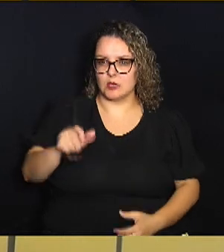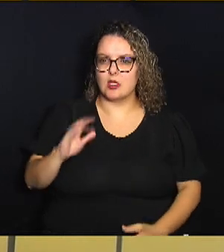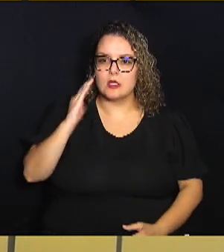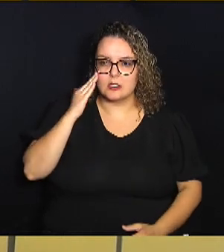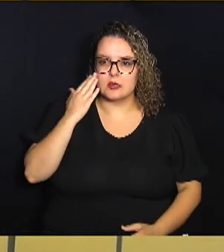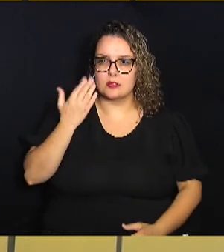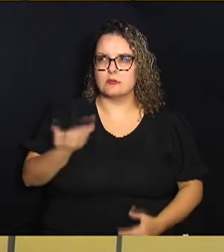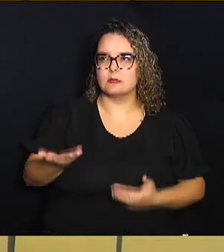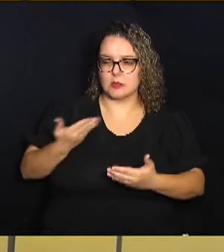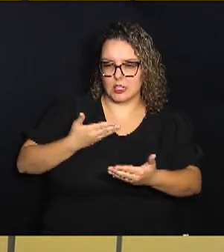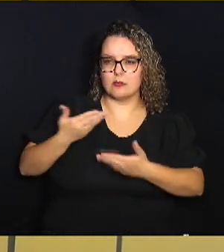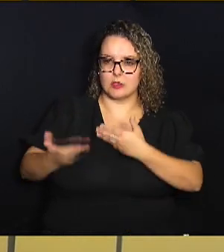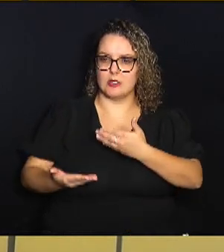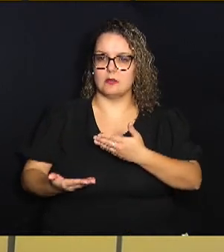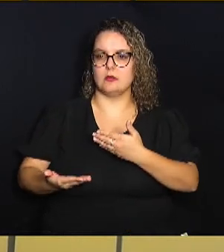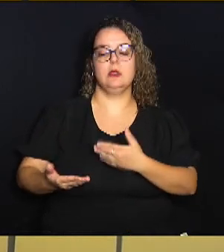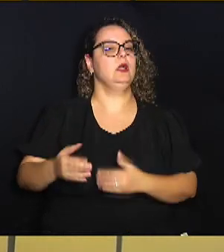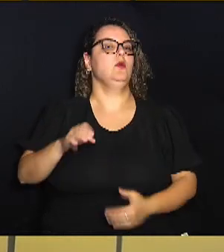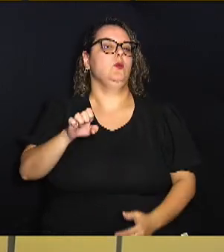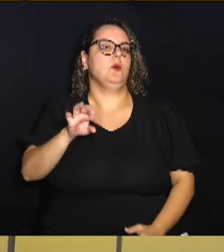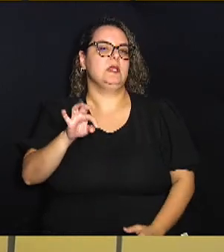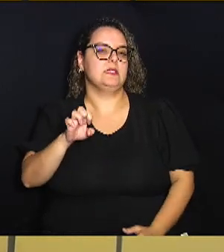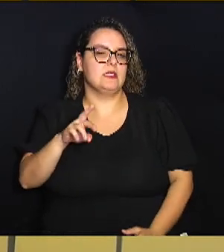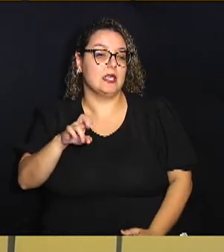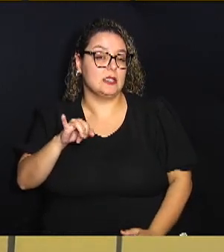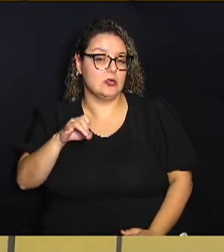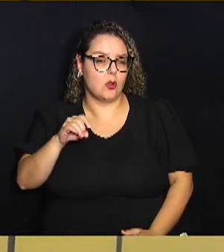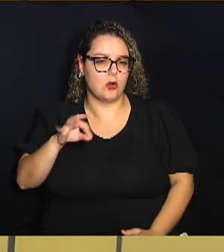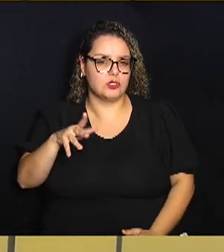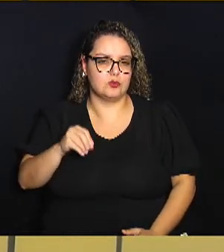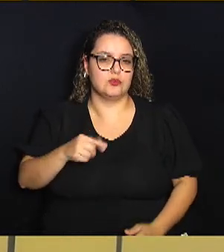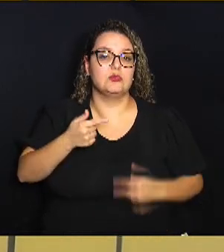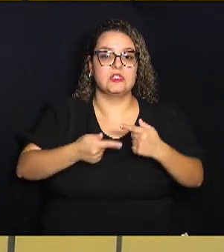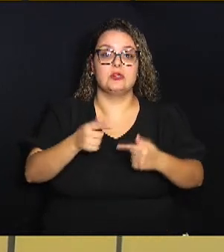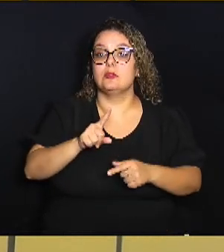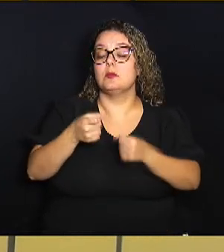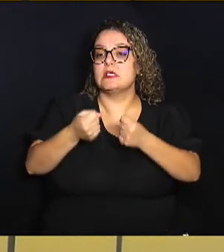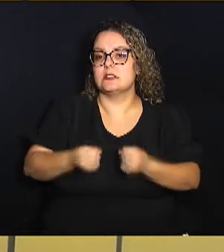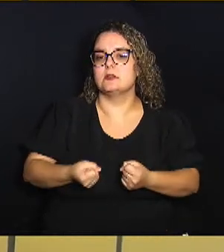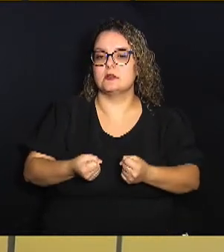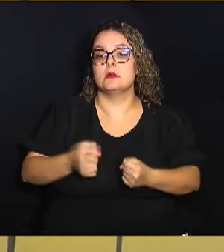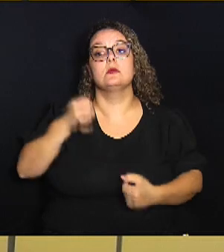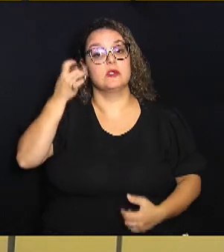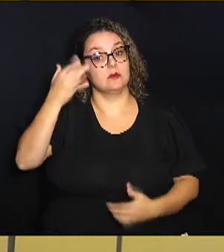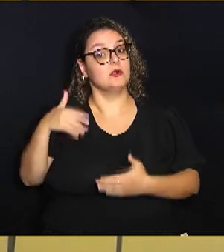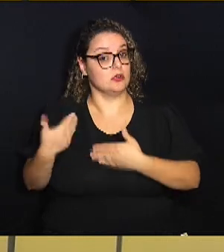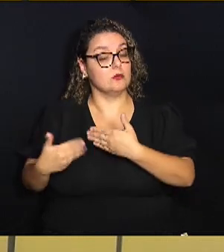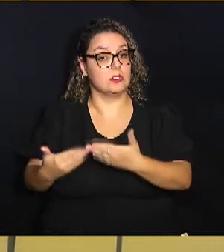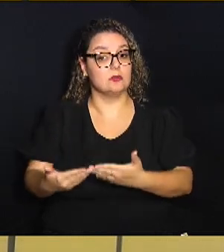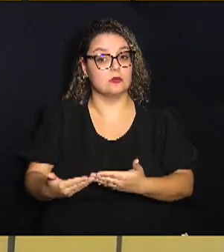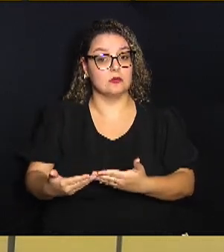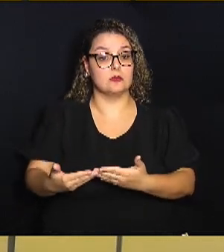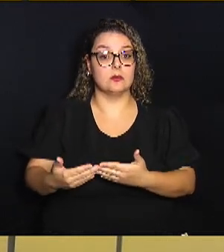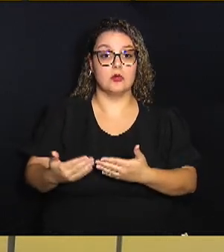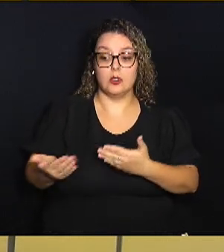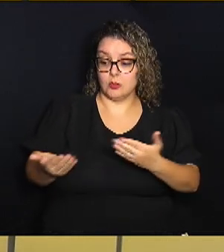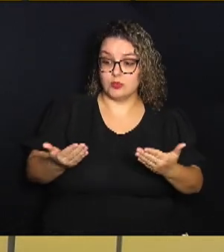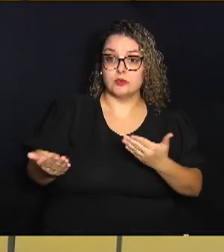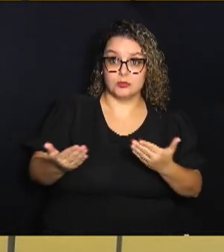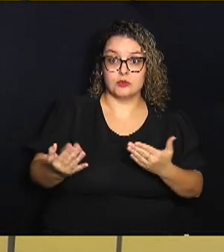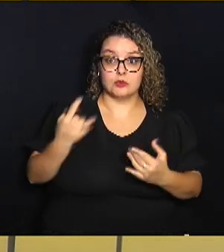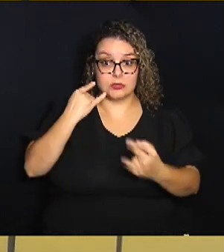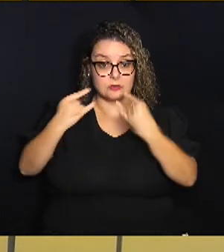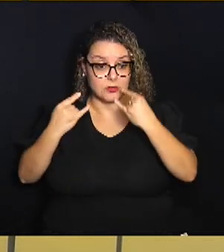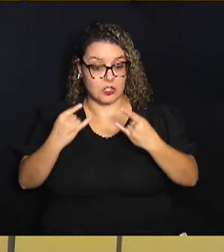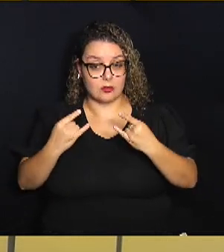vice-versa? Aí o estereótipo da geração não iria pesar, mas sim iria facilitar o processo, que é os dois lados estão interessados